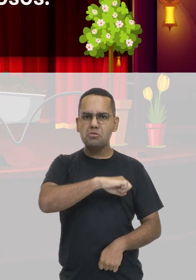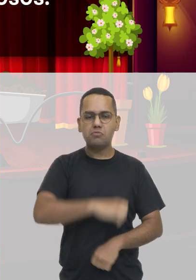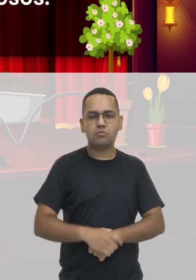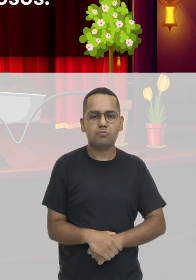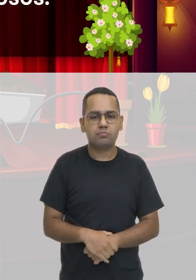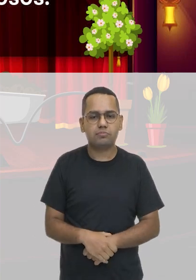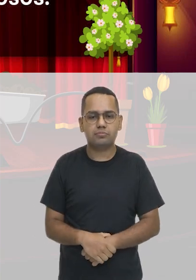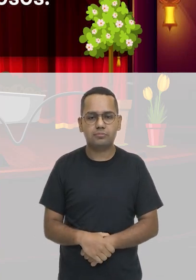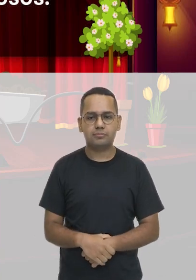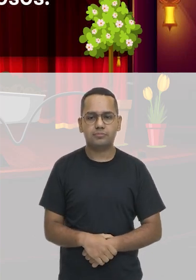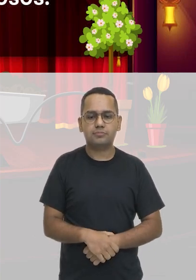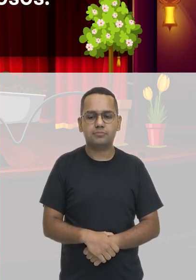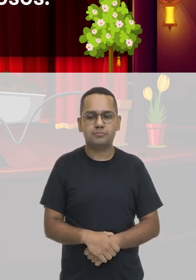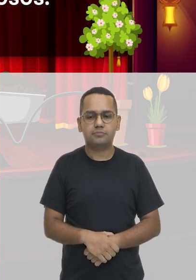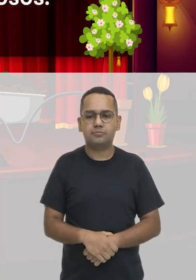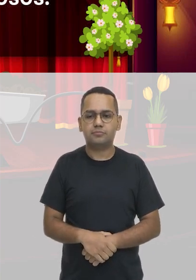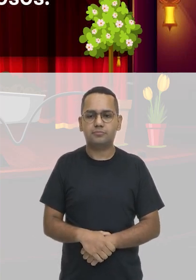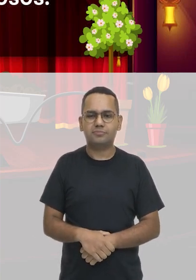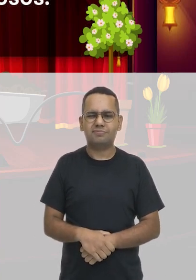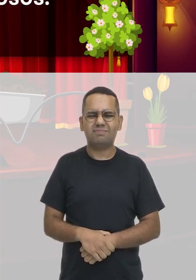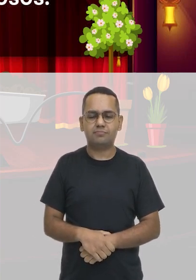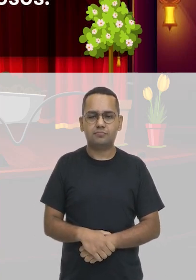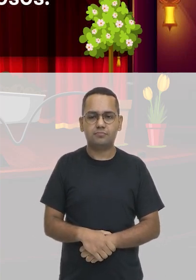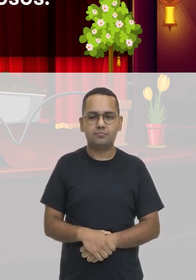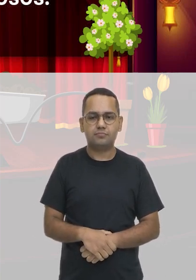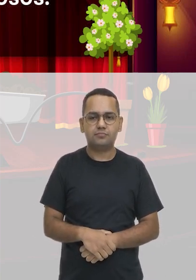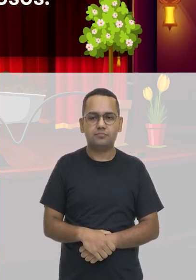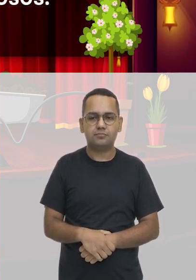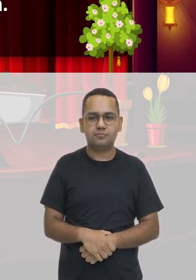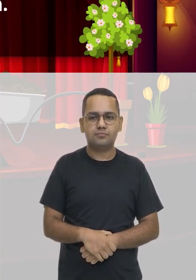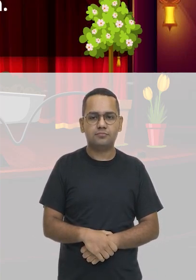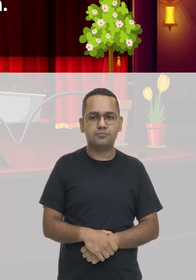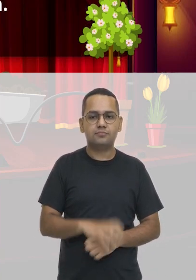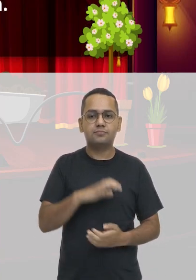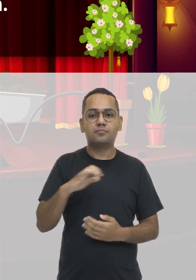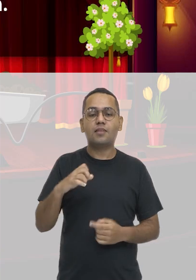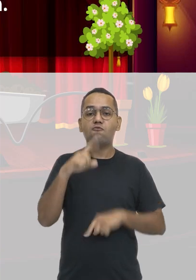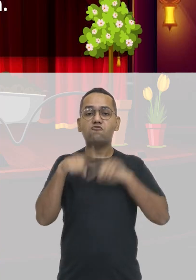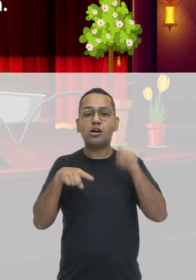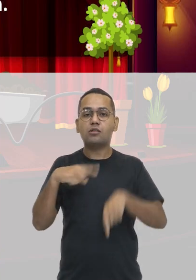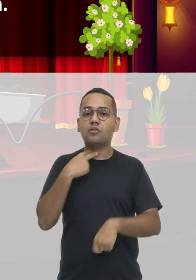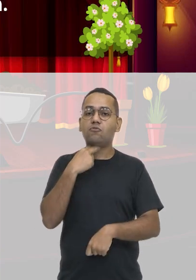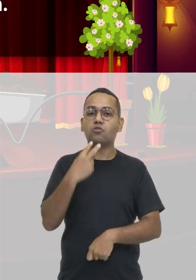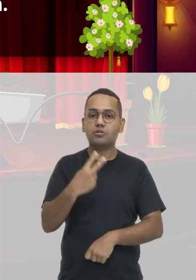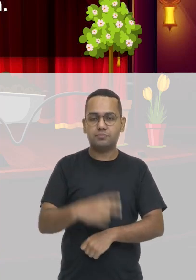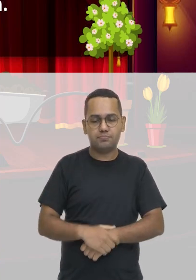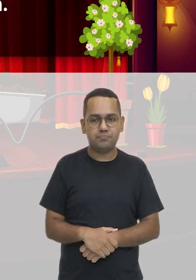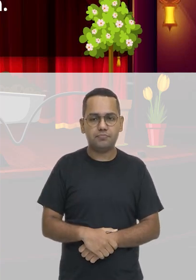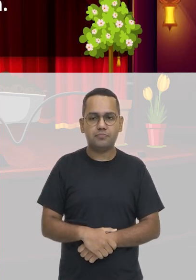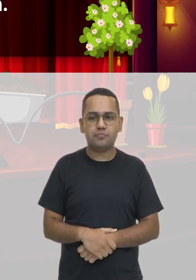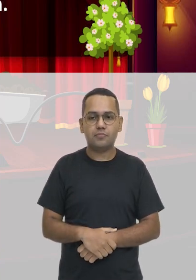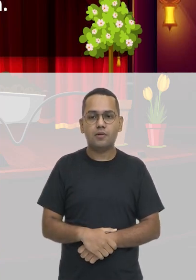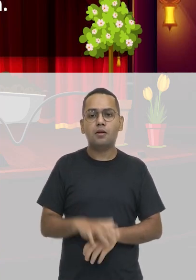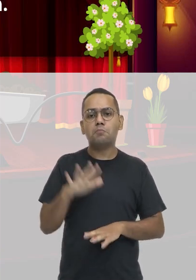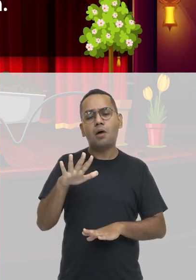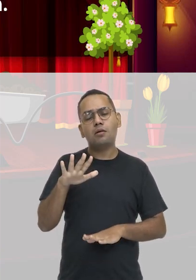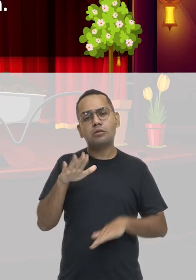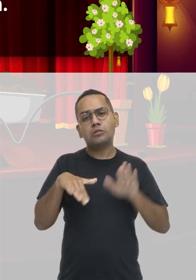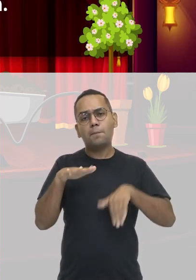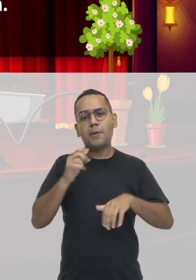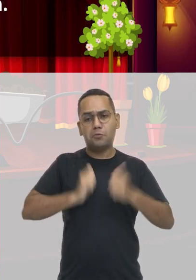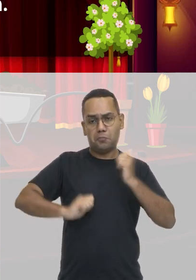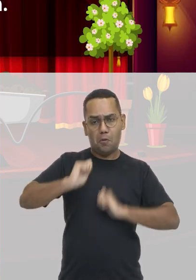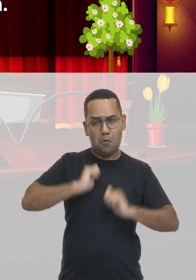vigorosos, ok? E também a entonação da voz, tá? A maneira como o ator usa a